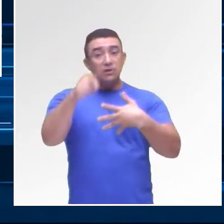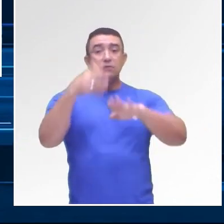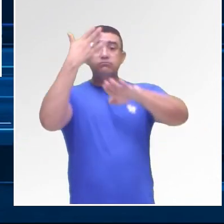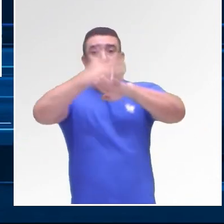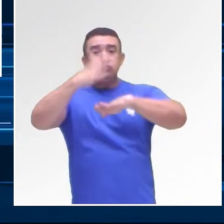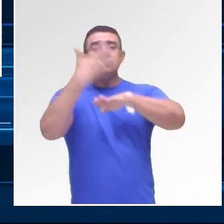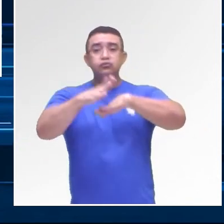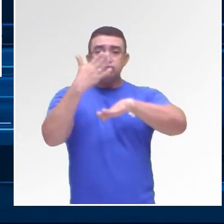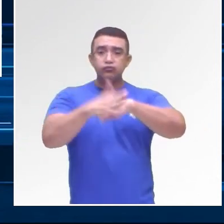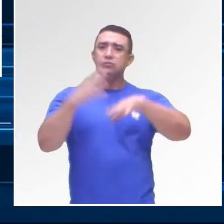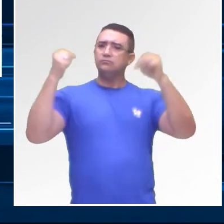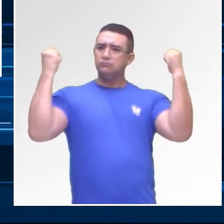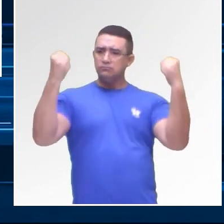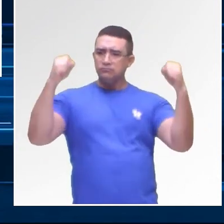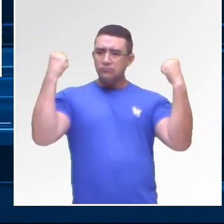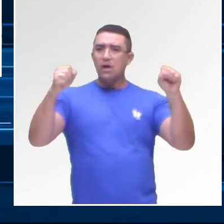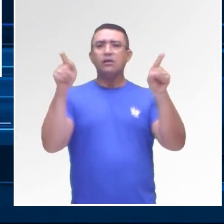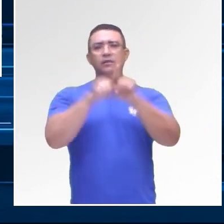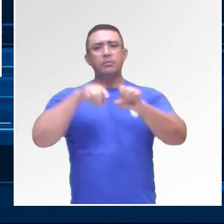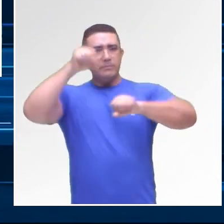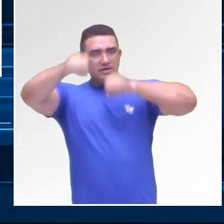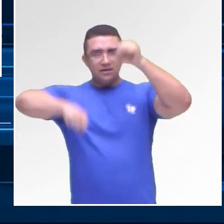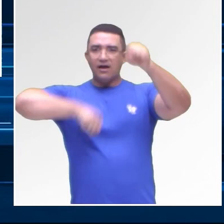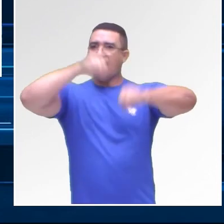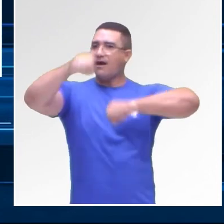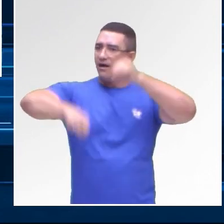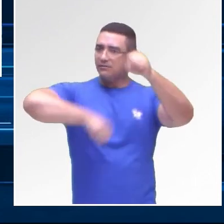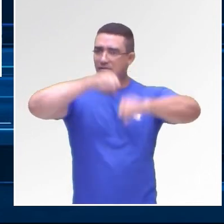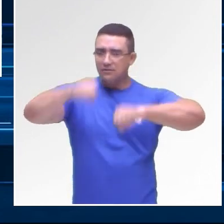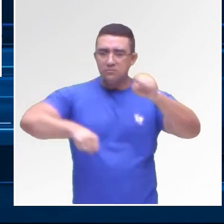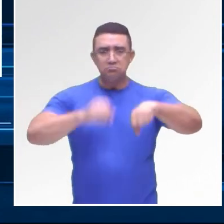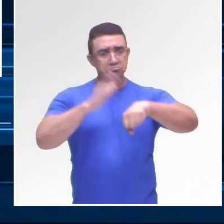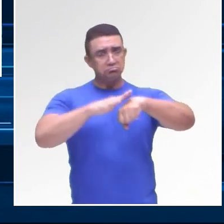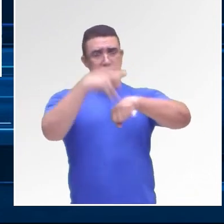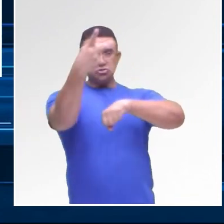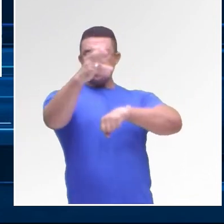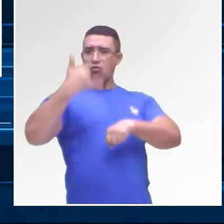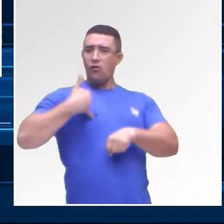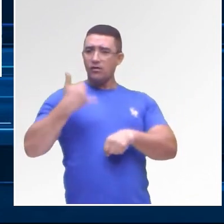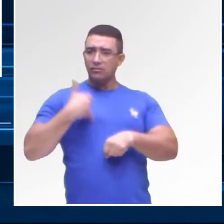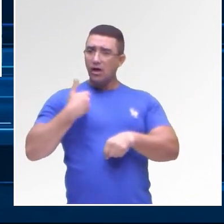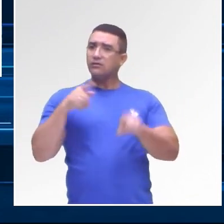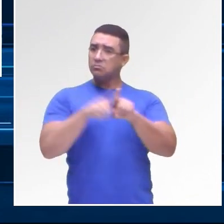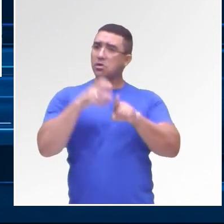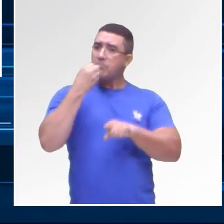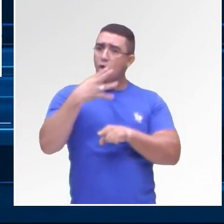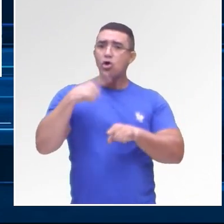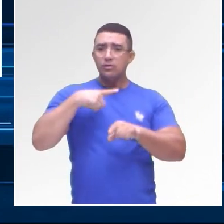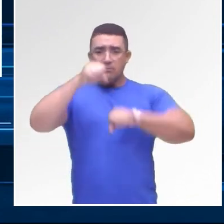de bicicleta. Na idade de vocês tem muita atividade para fazer. Nadem,